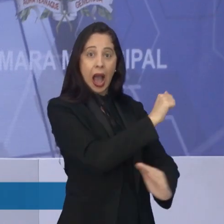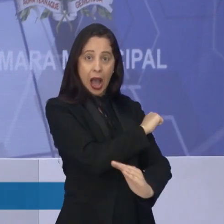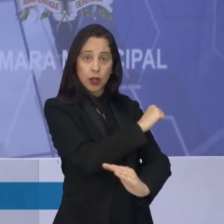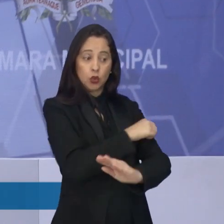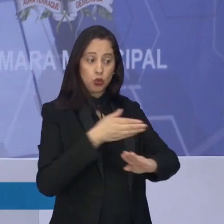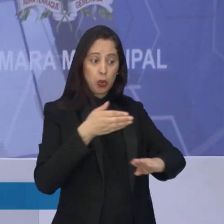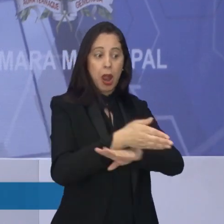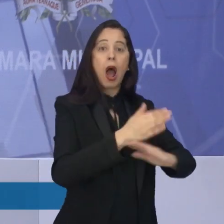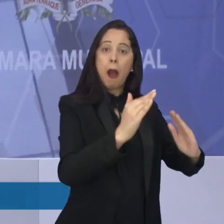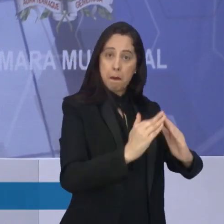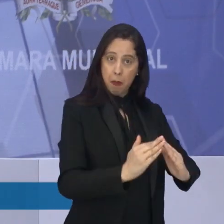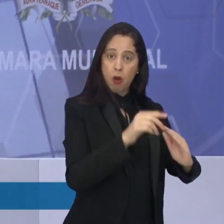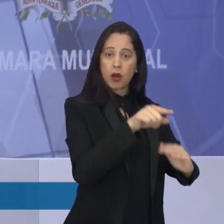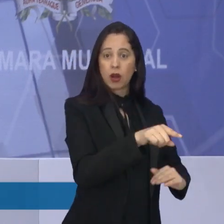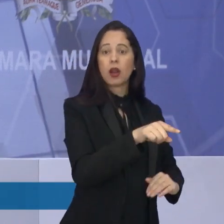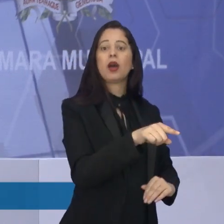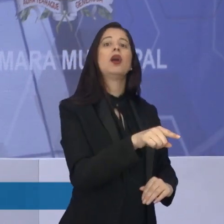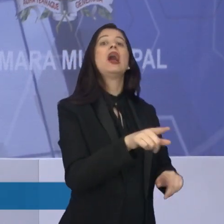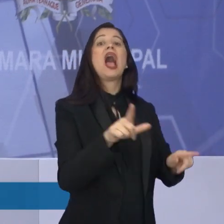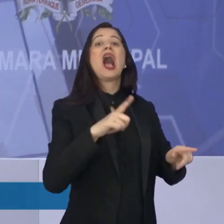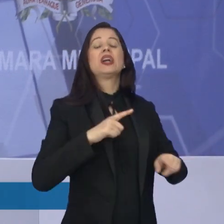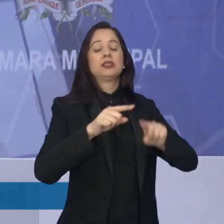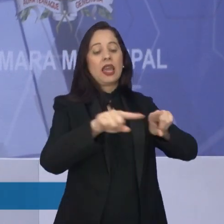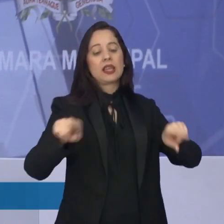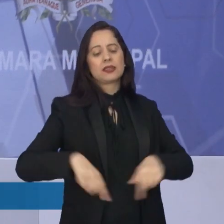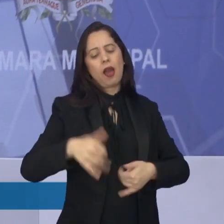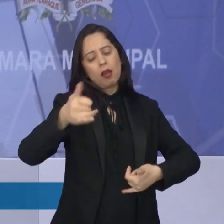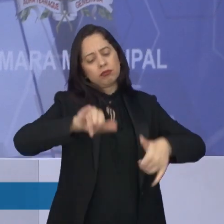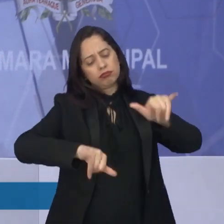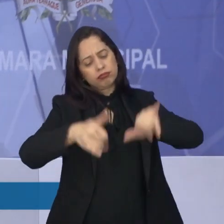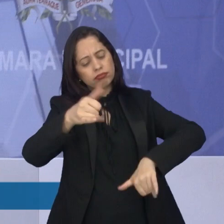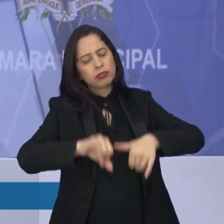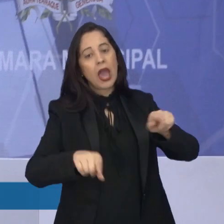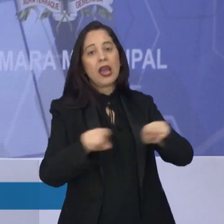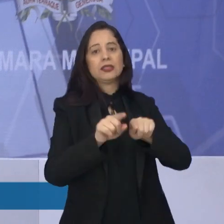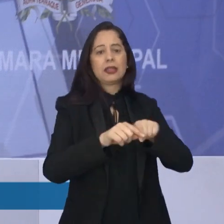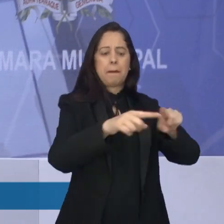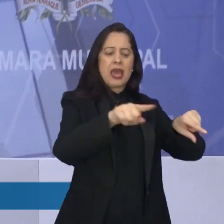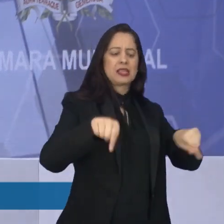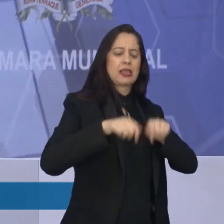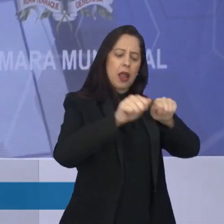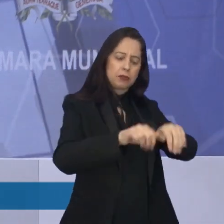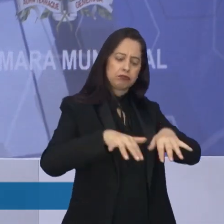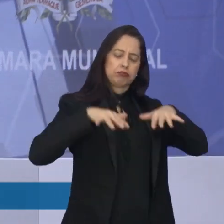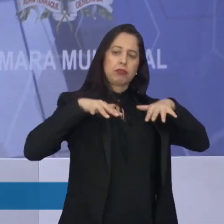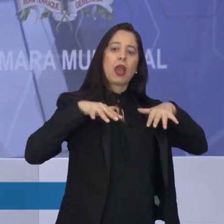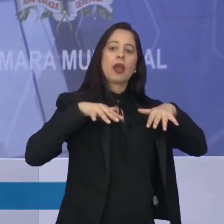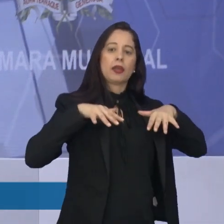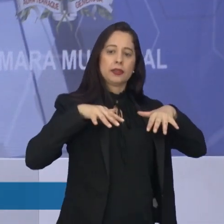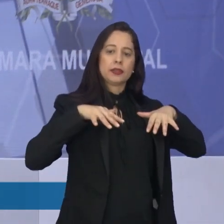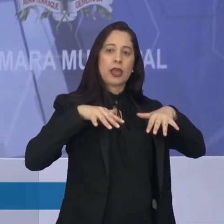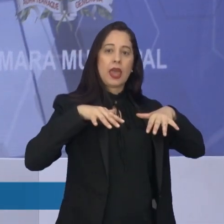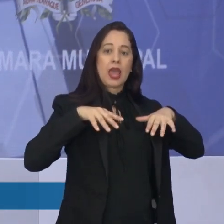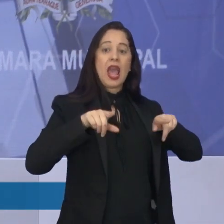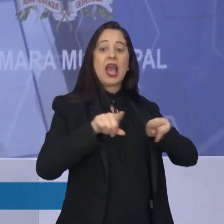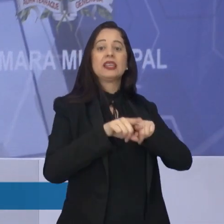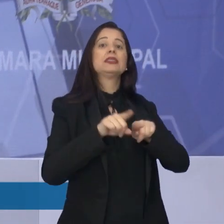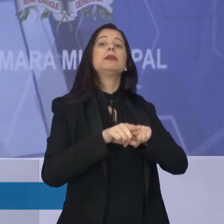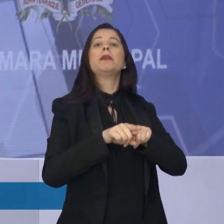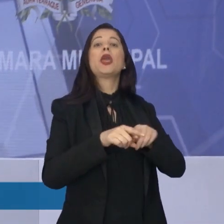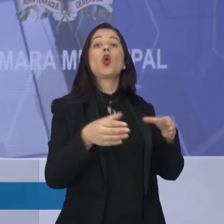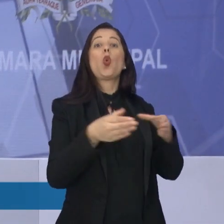novos alojamentos. Novos laboratórios, novos auditórios, novas salas de professores. O corpo docente do